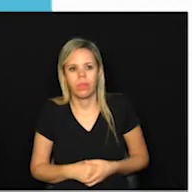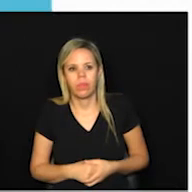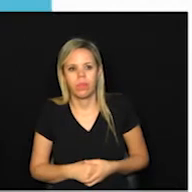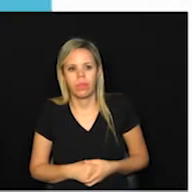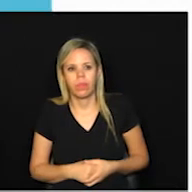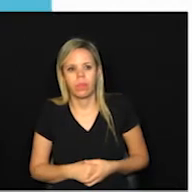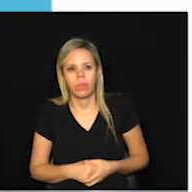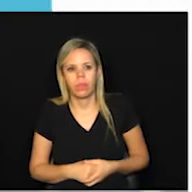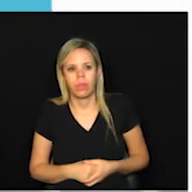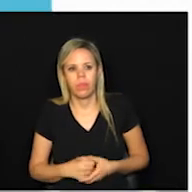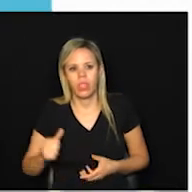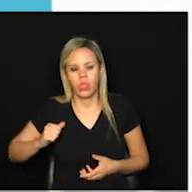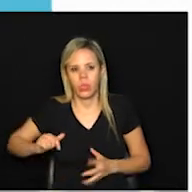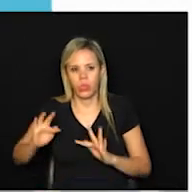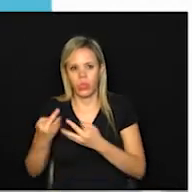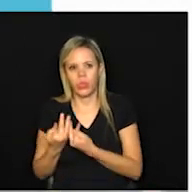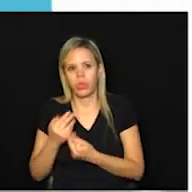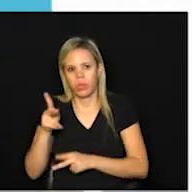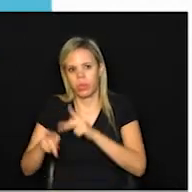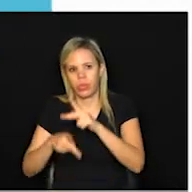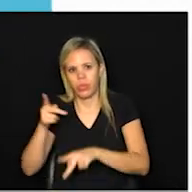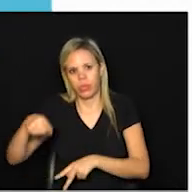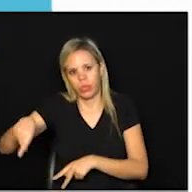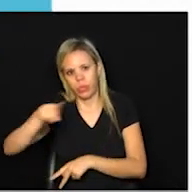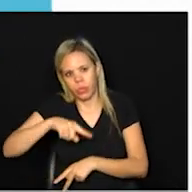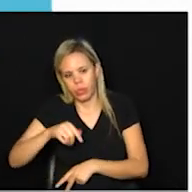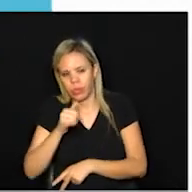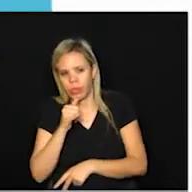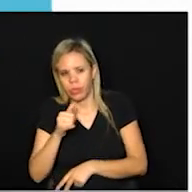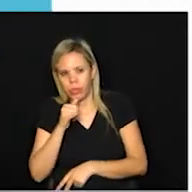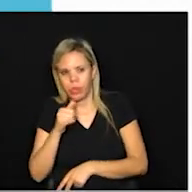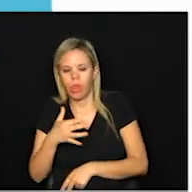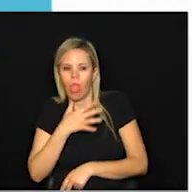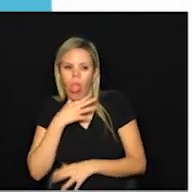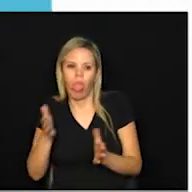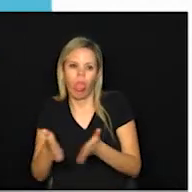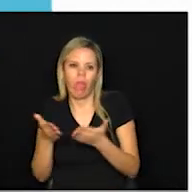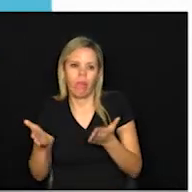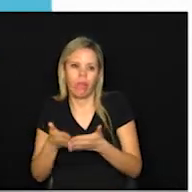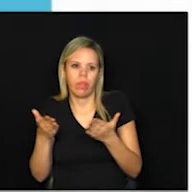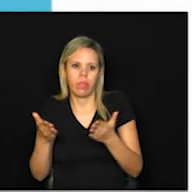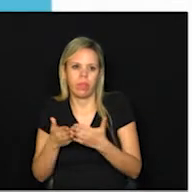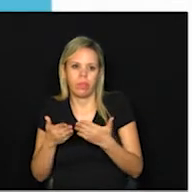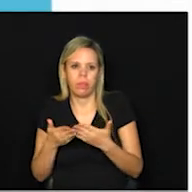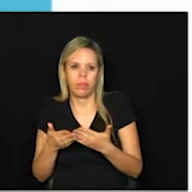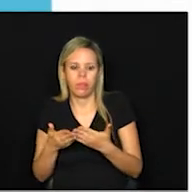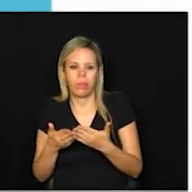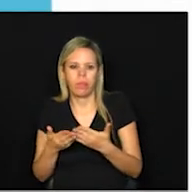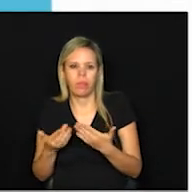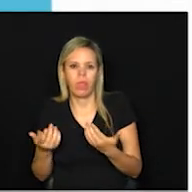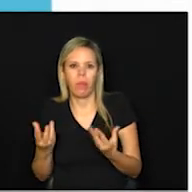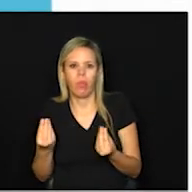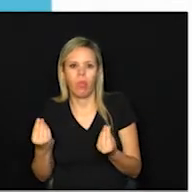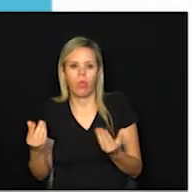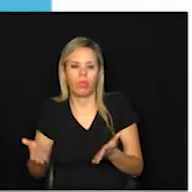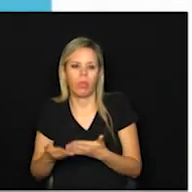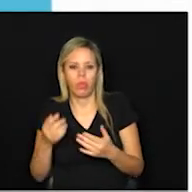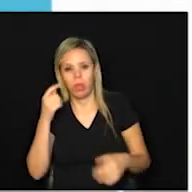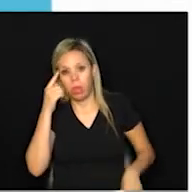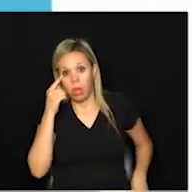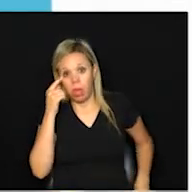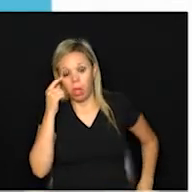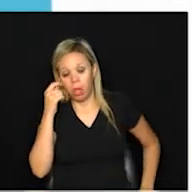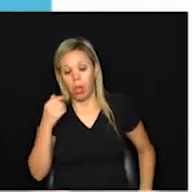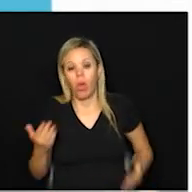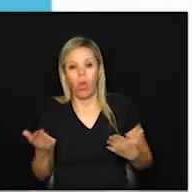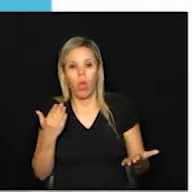Esse Bolsa Família, ele é para pessoas em situação de pobreza ou de extrema pobreza. Então, comparando